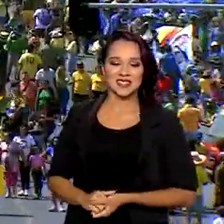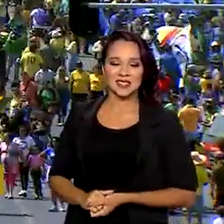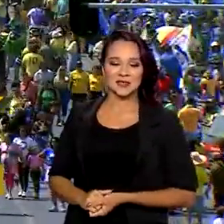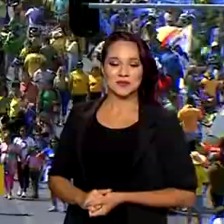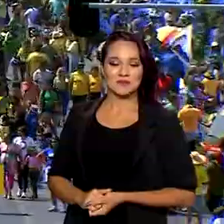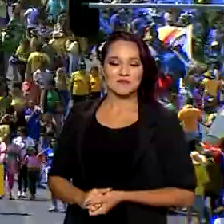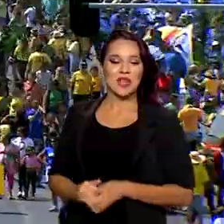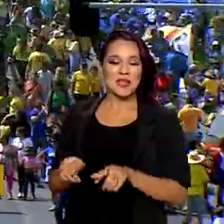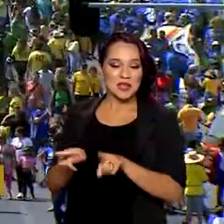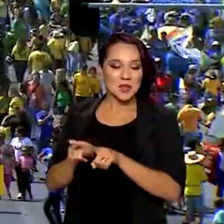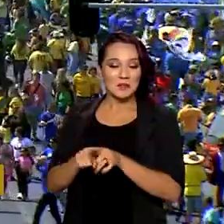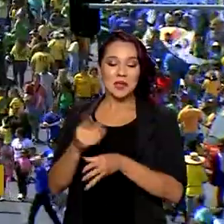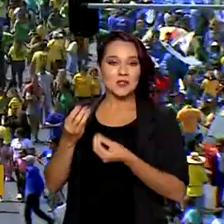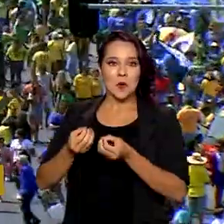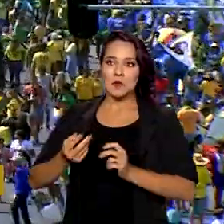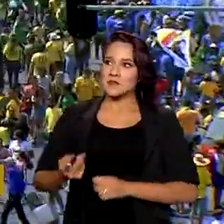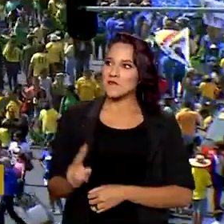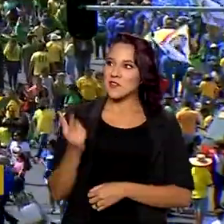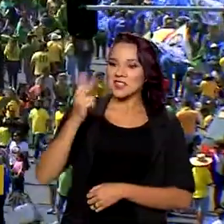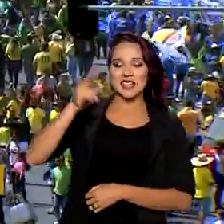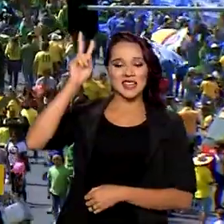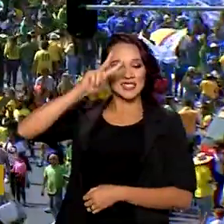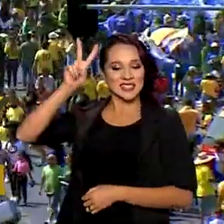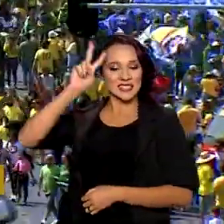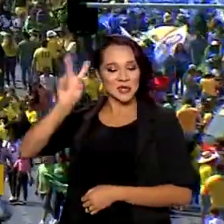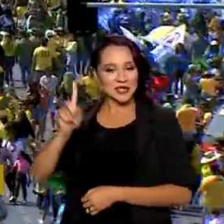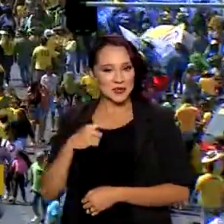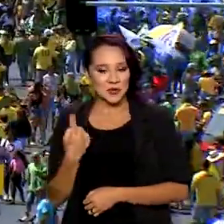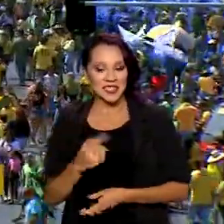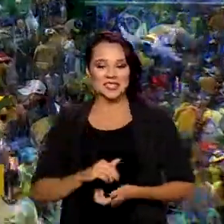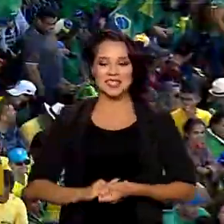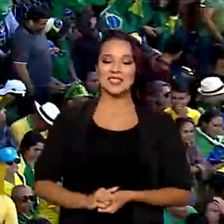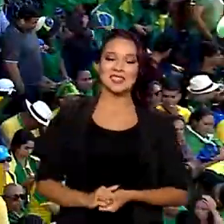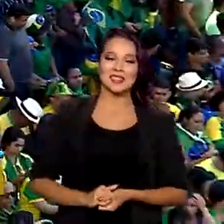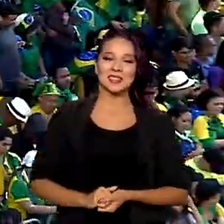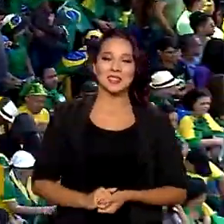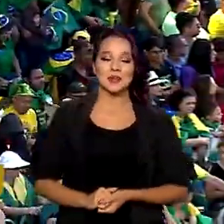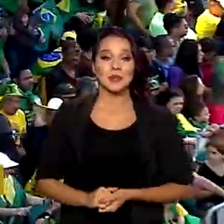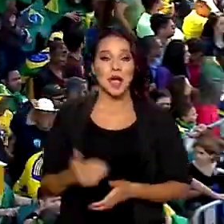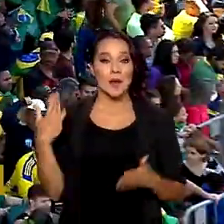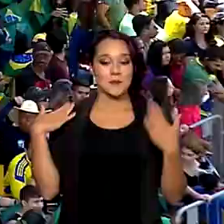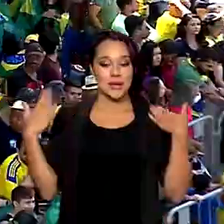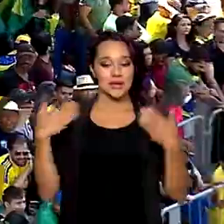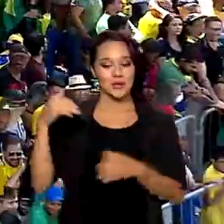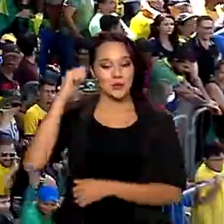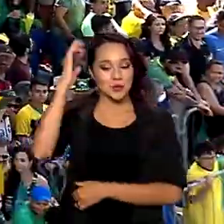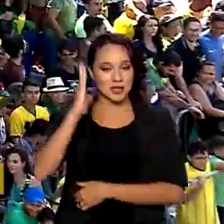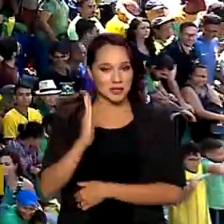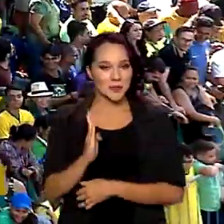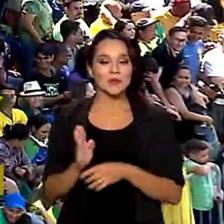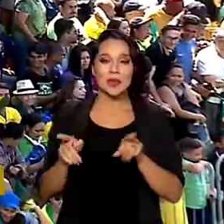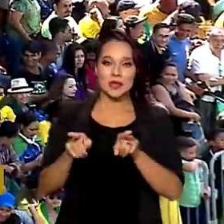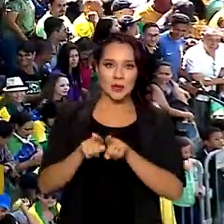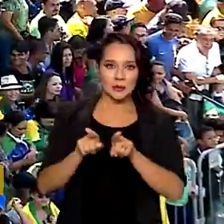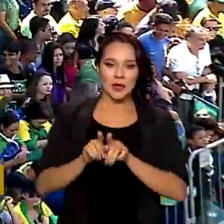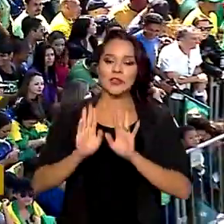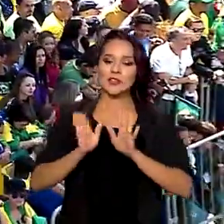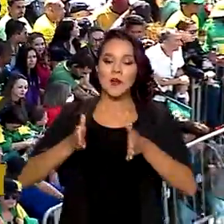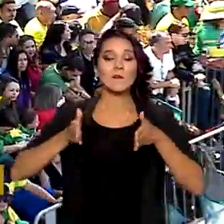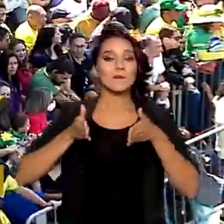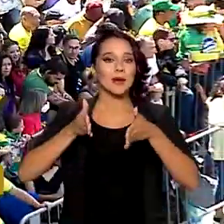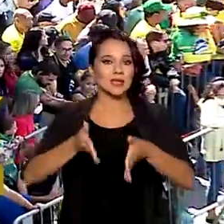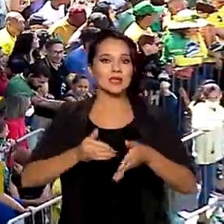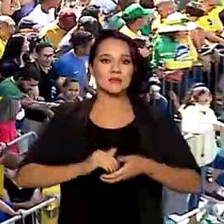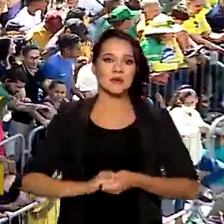E é uma forma também de valorizar a nossa história, né, comandante? Exatamente. A Marinha do Brasil também esteve